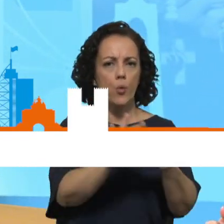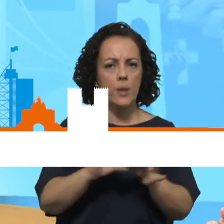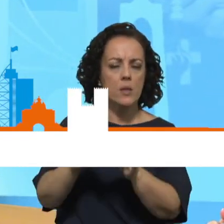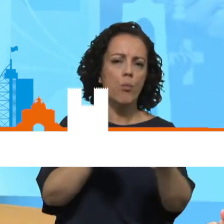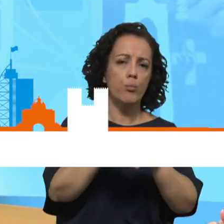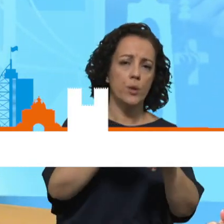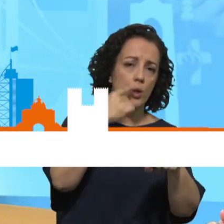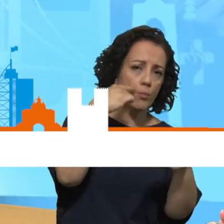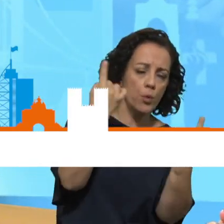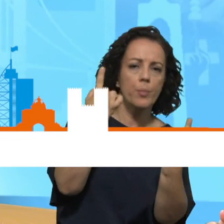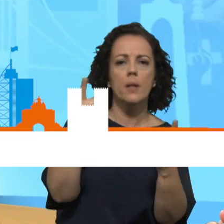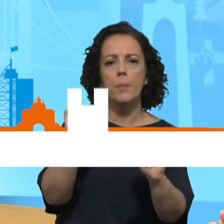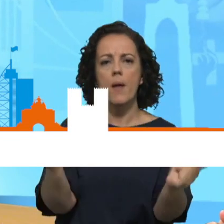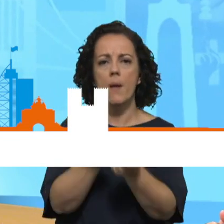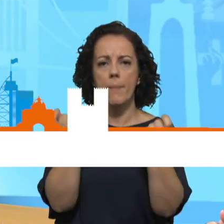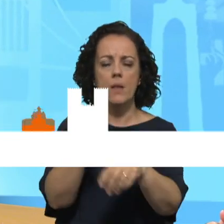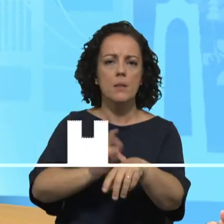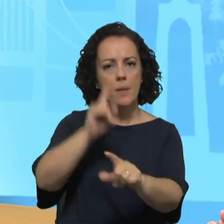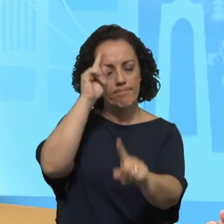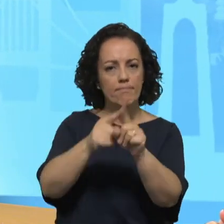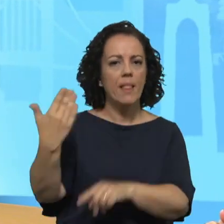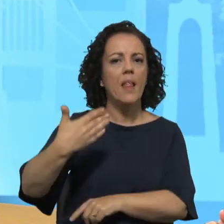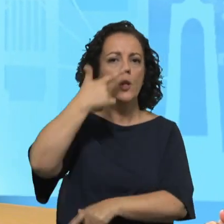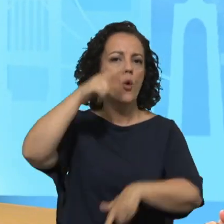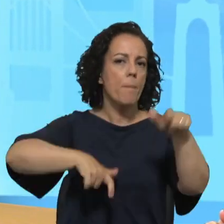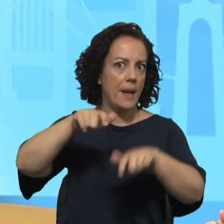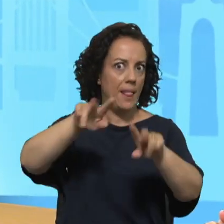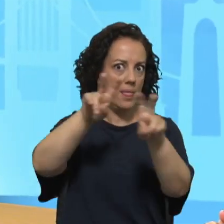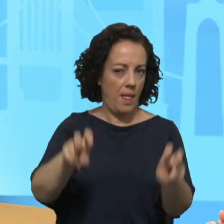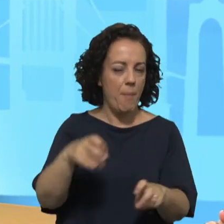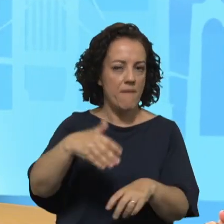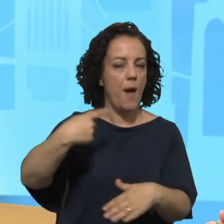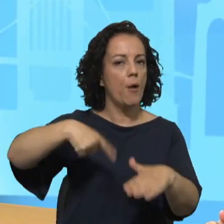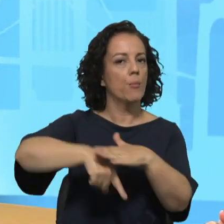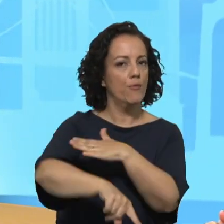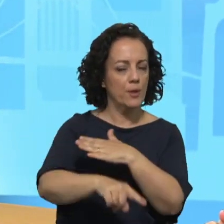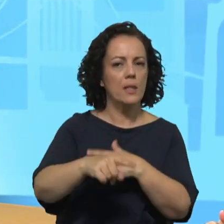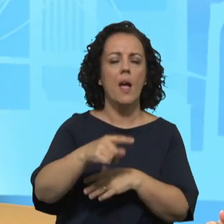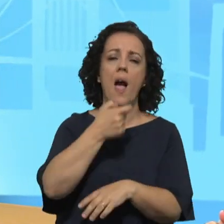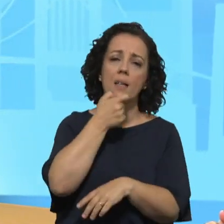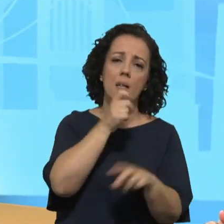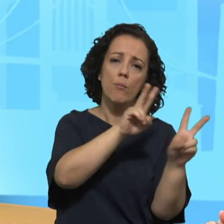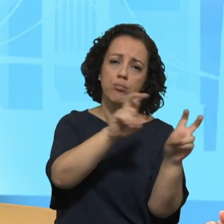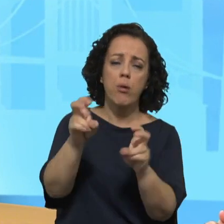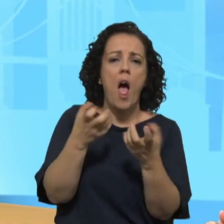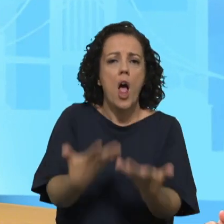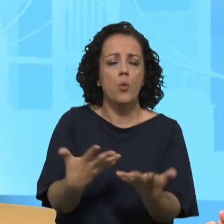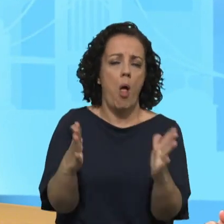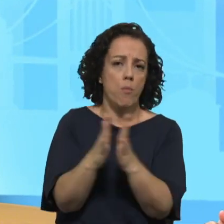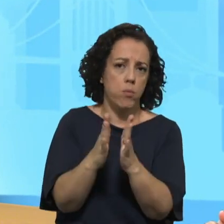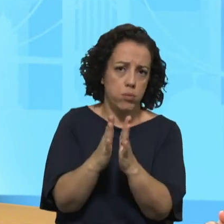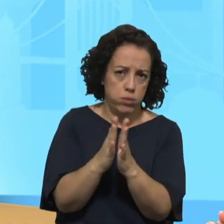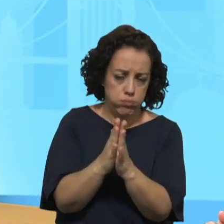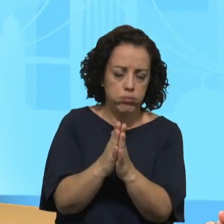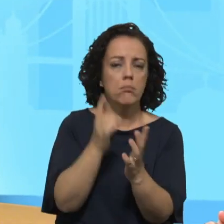e campanhas de sensibilização para os direitos humanos. É um tema que vamos aprofundar logo após a atualidade religiosa,